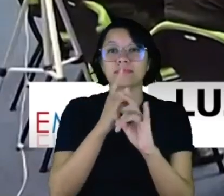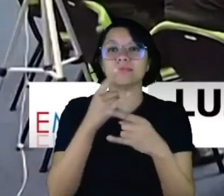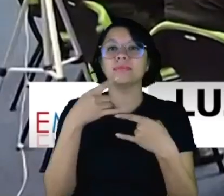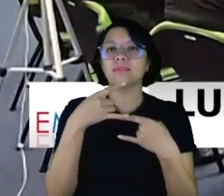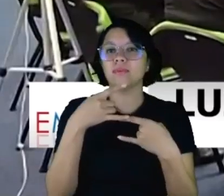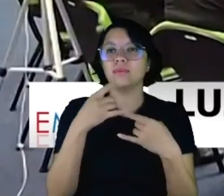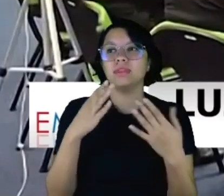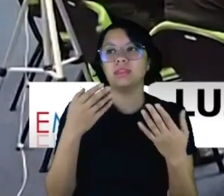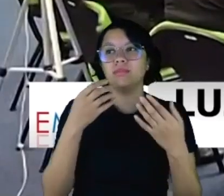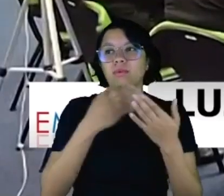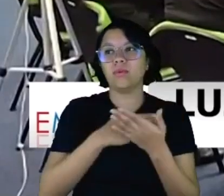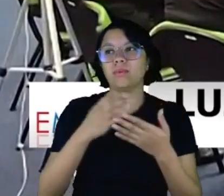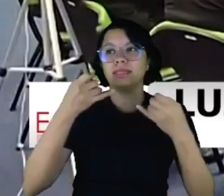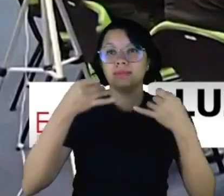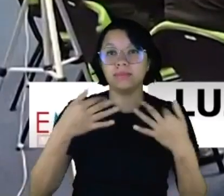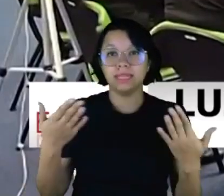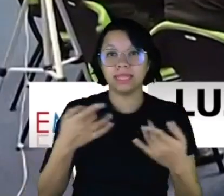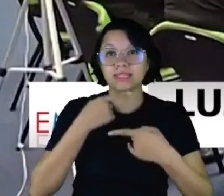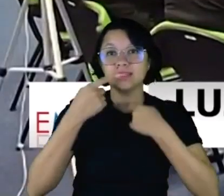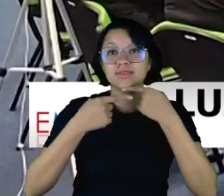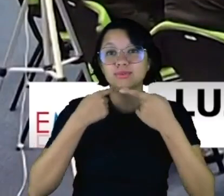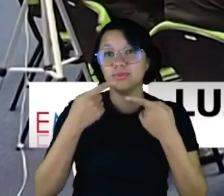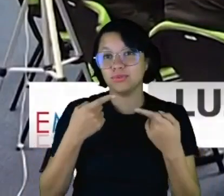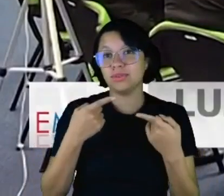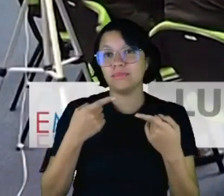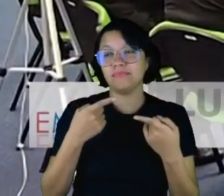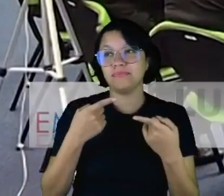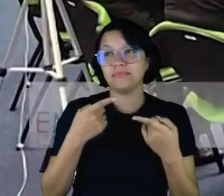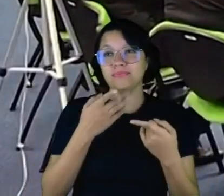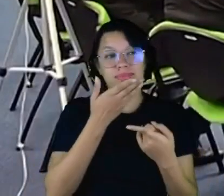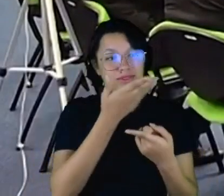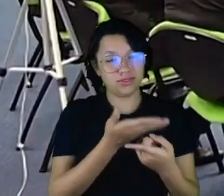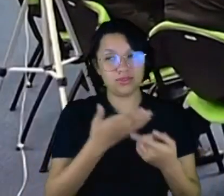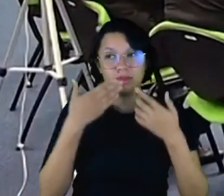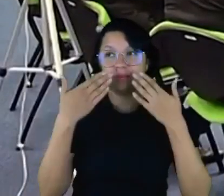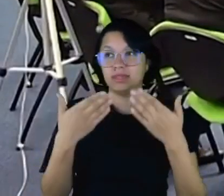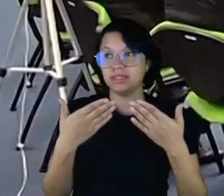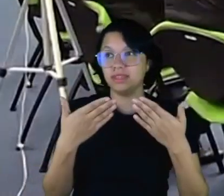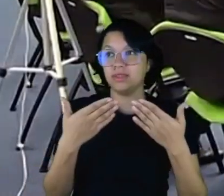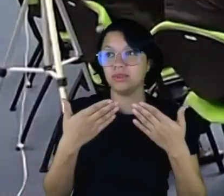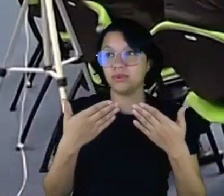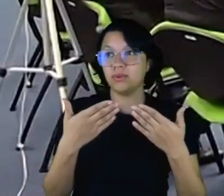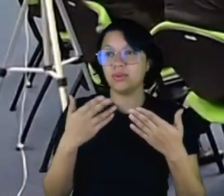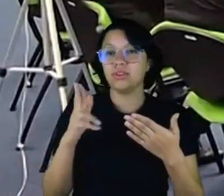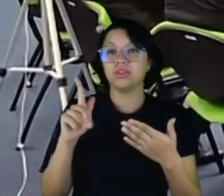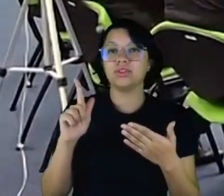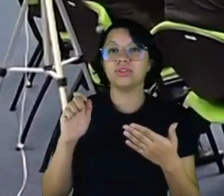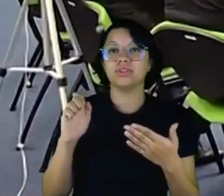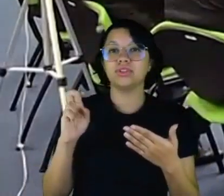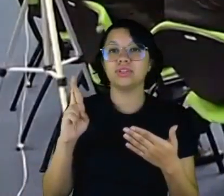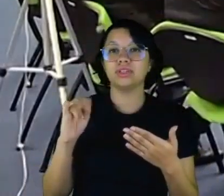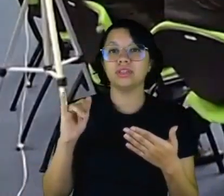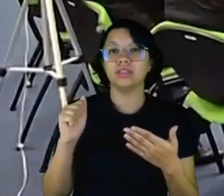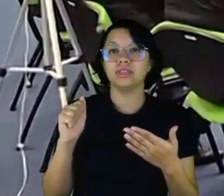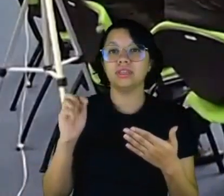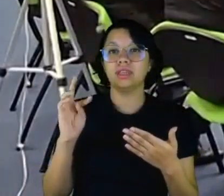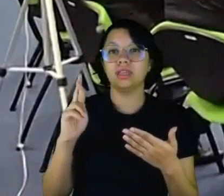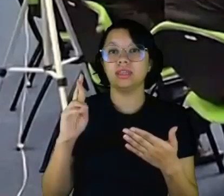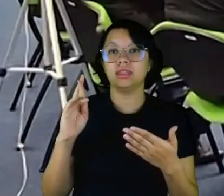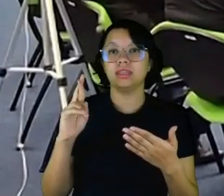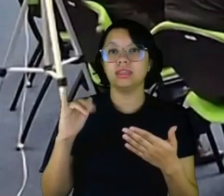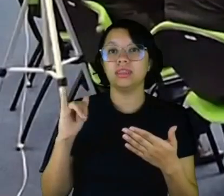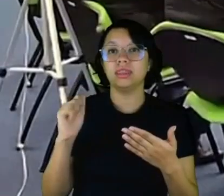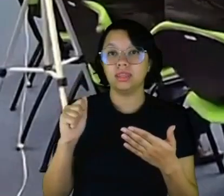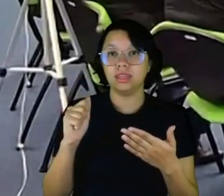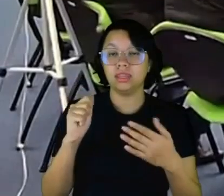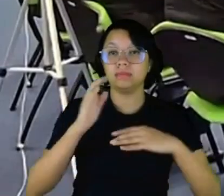vou começar explicando essa dúvida, né, que a doutora já apresentou. Geriatria é a especialidade médica que cuida